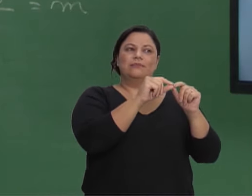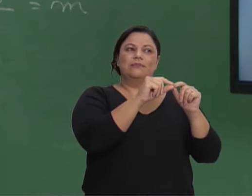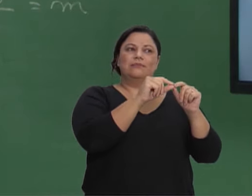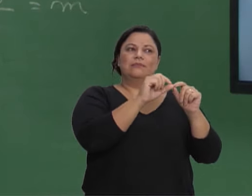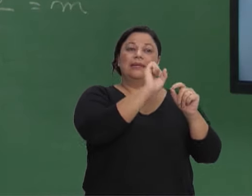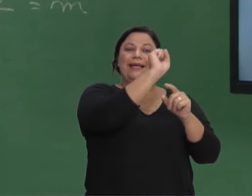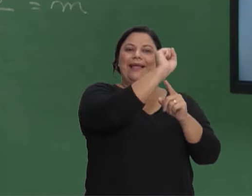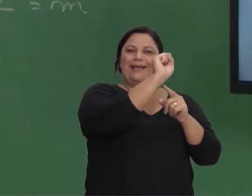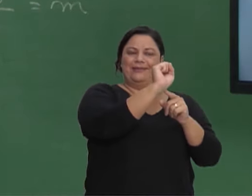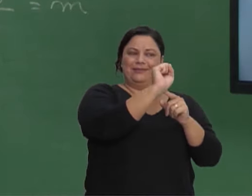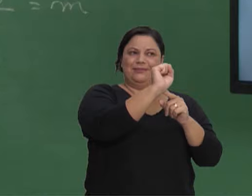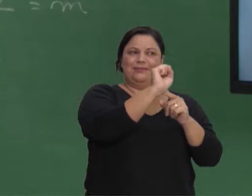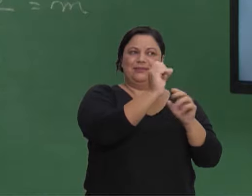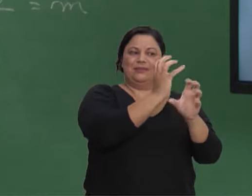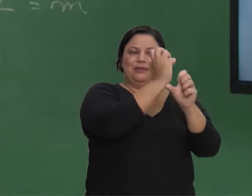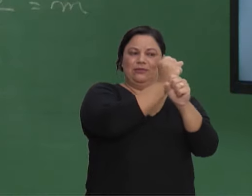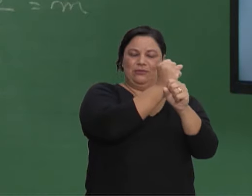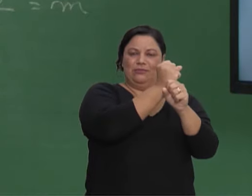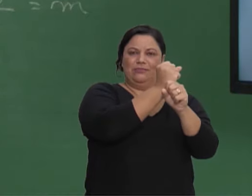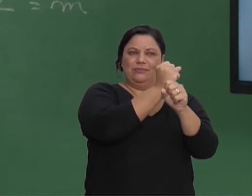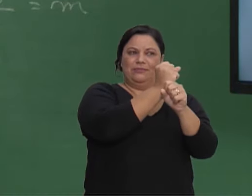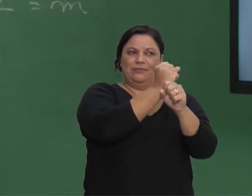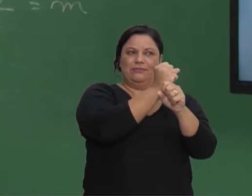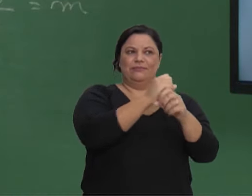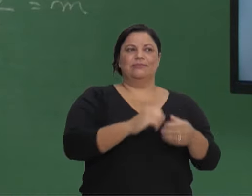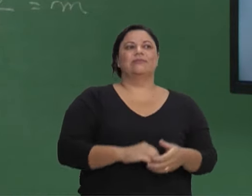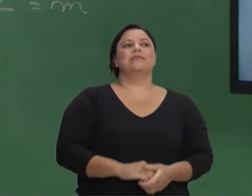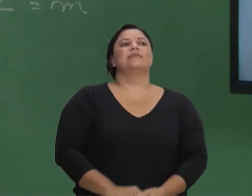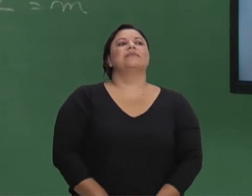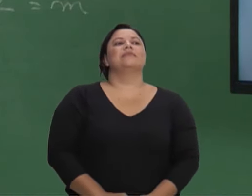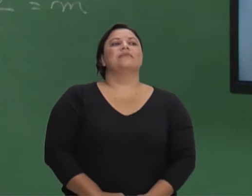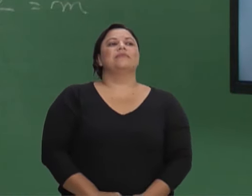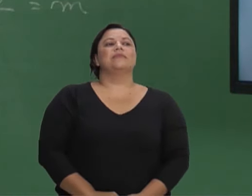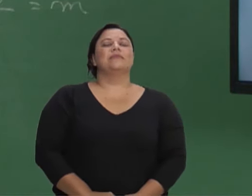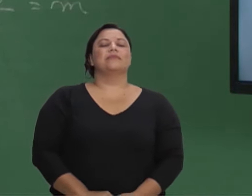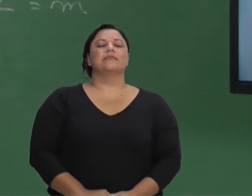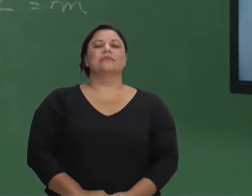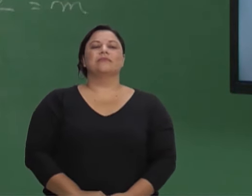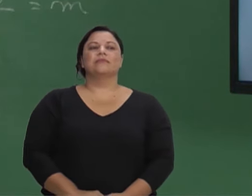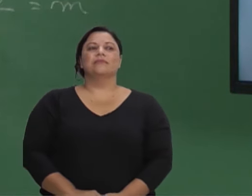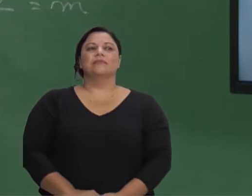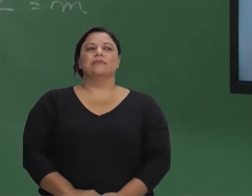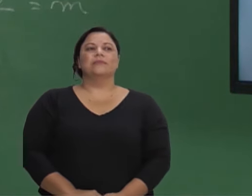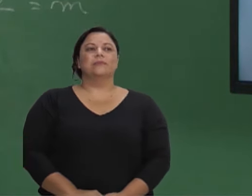S de soma, os valores. Isso aqui vai ficar igual